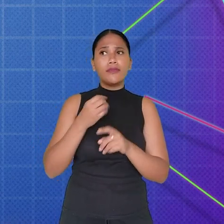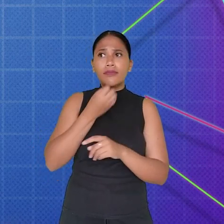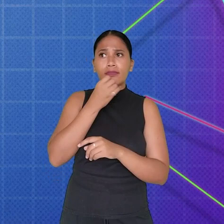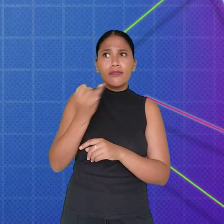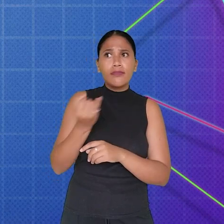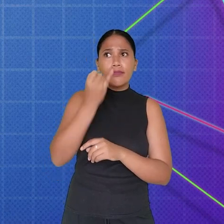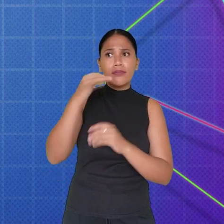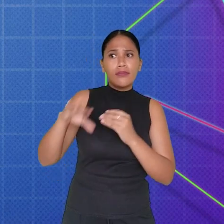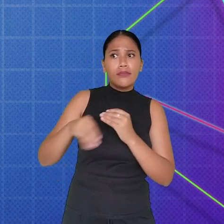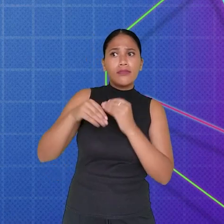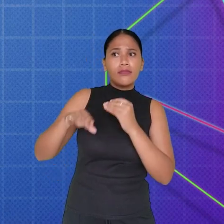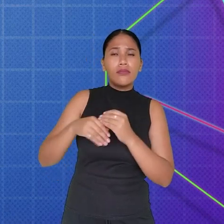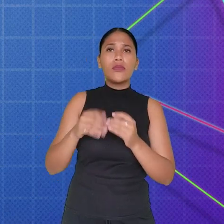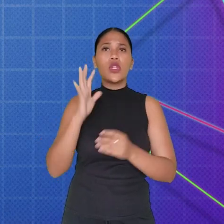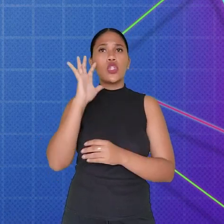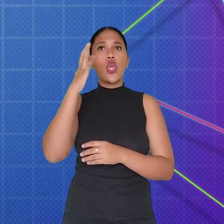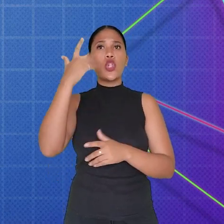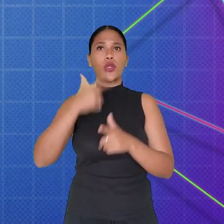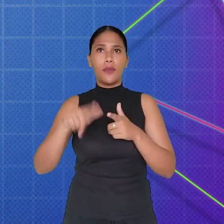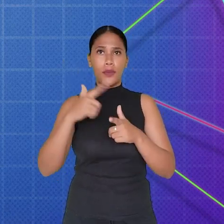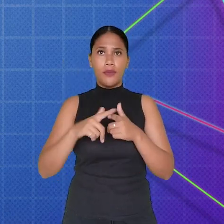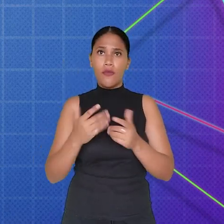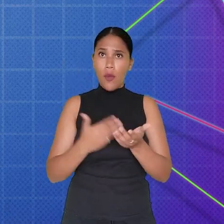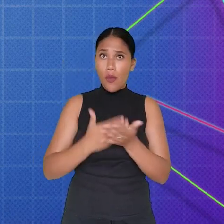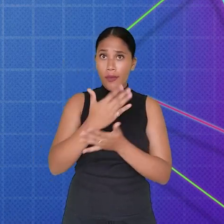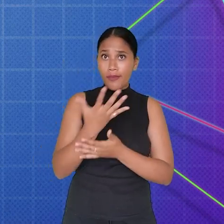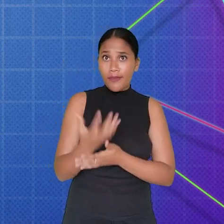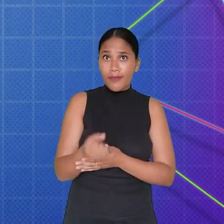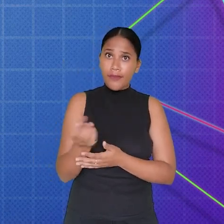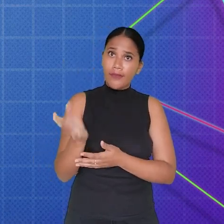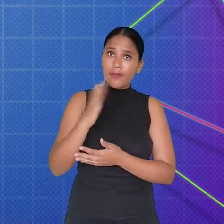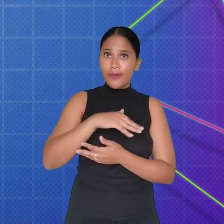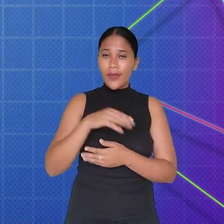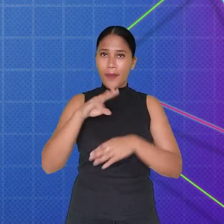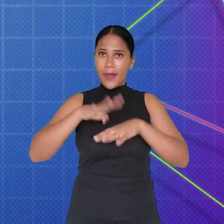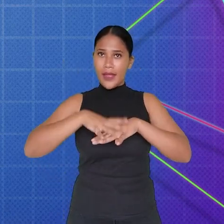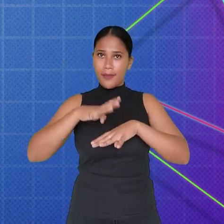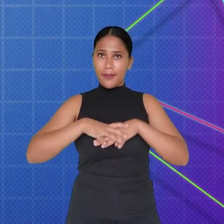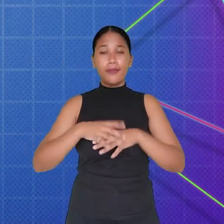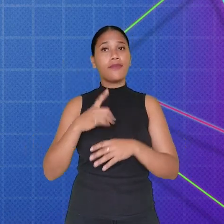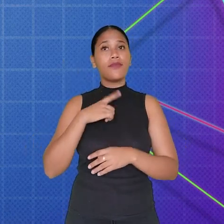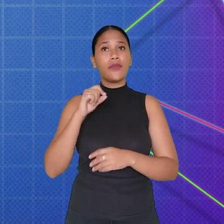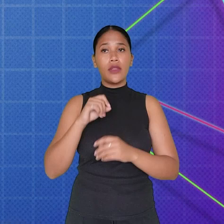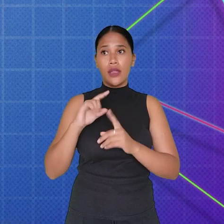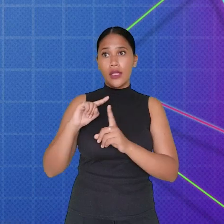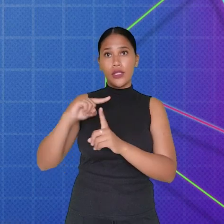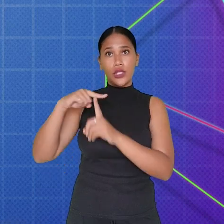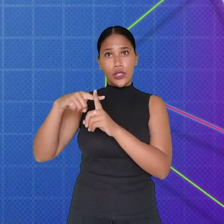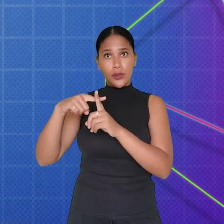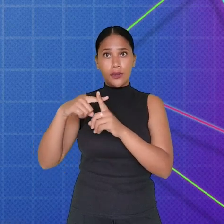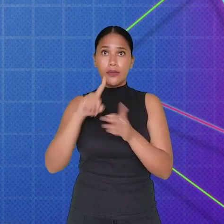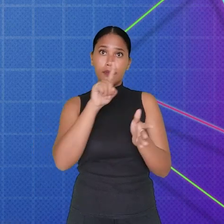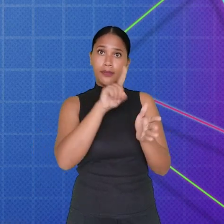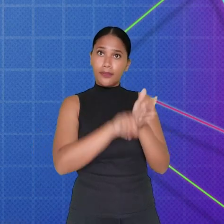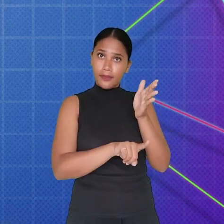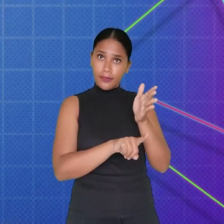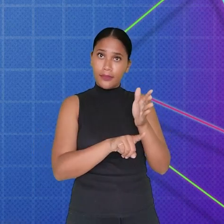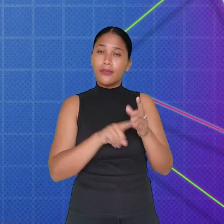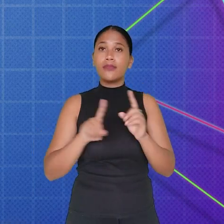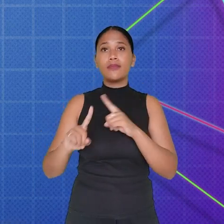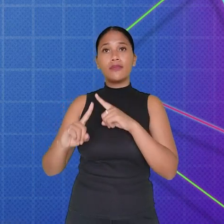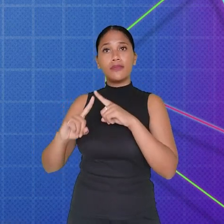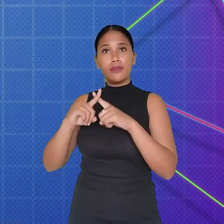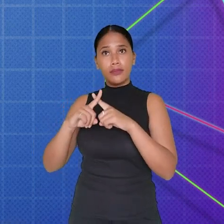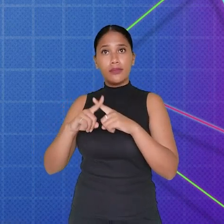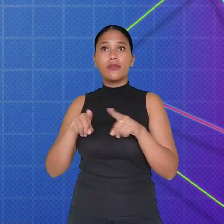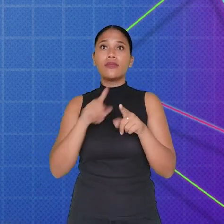adição, subtração, multiplicação e divisão. Eles realizam as operações matemáticas básicas e são utilizados com